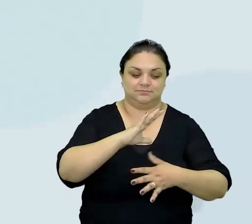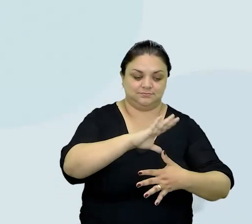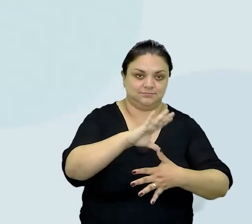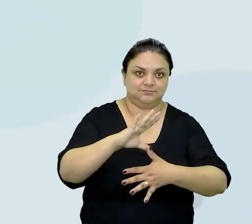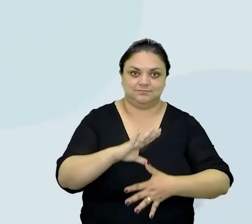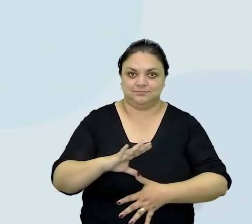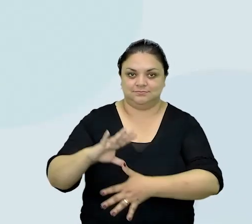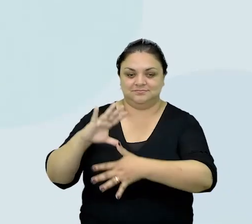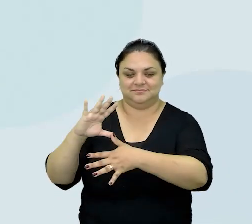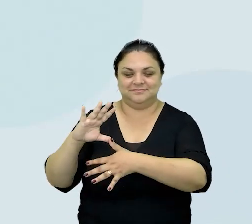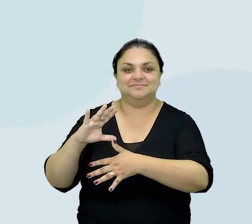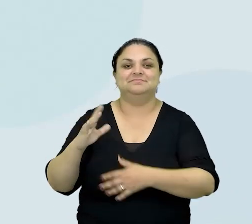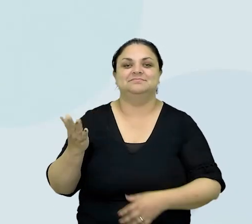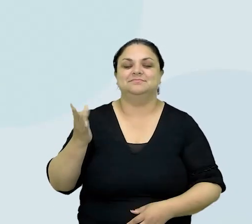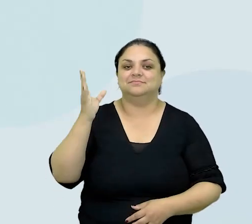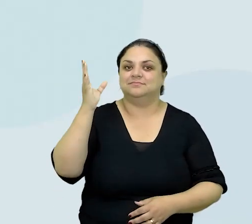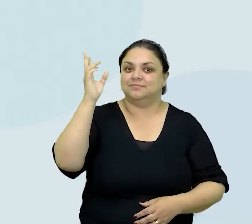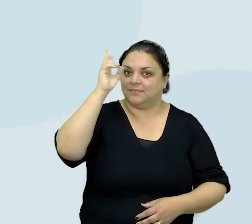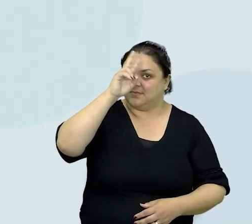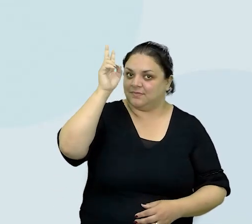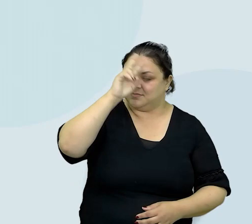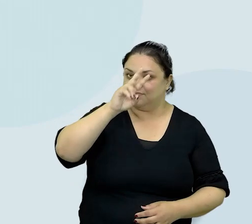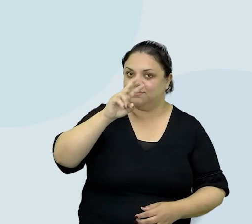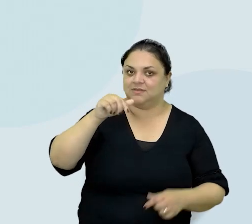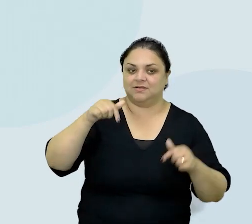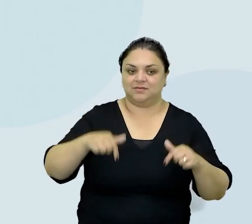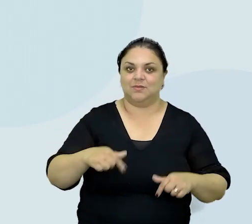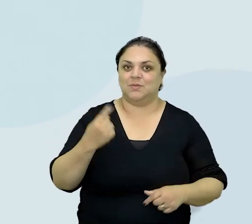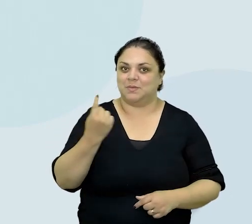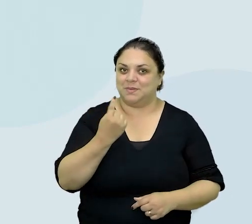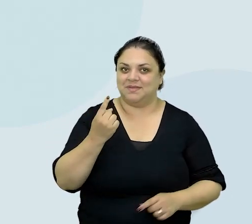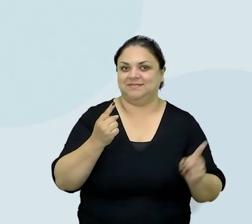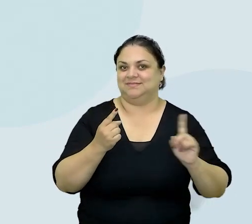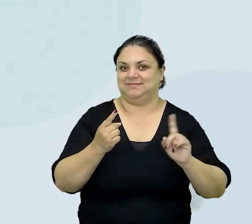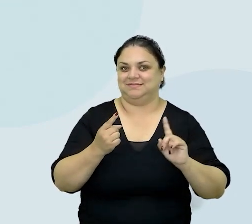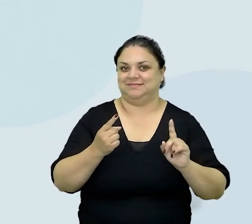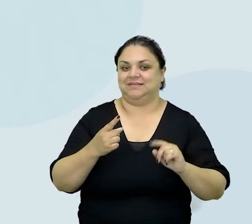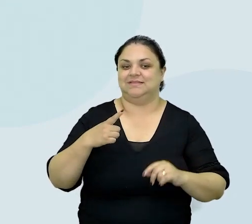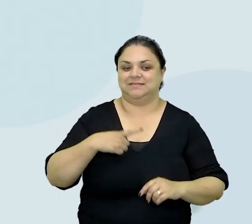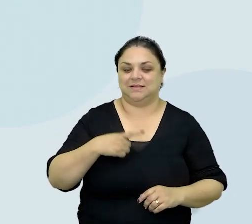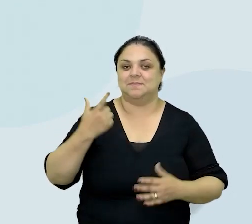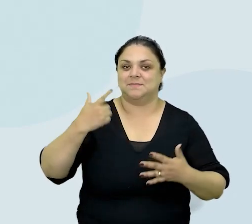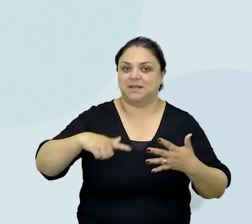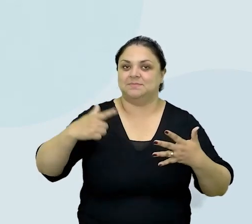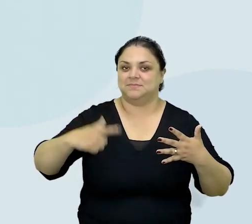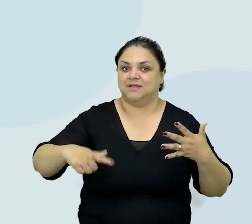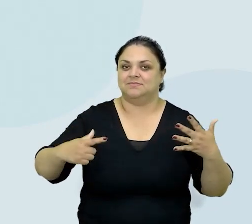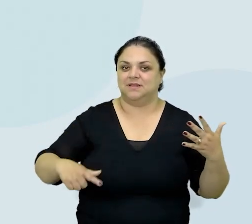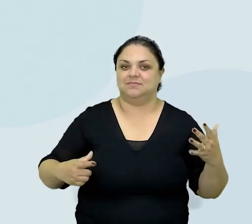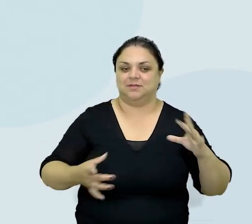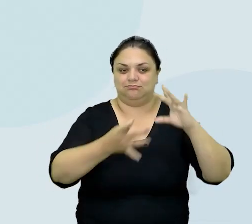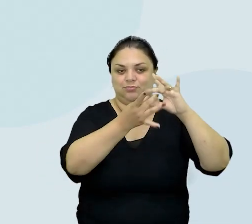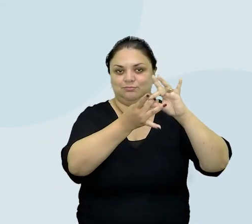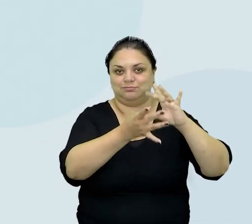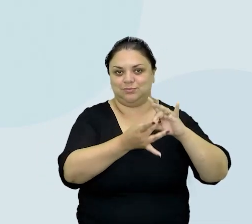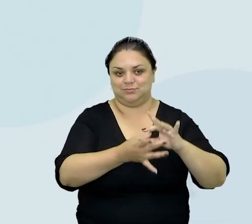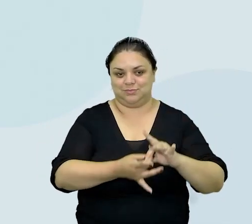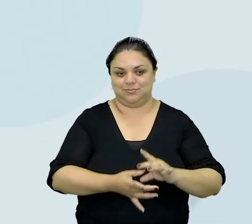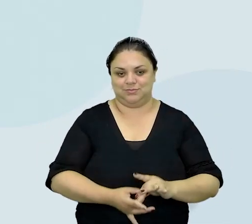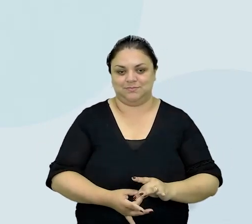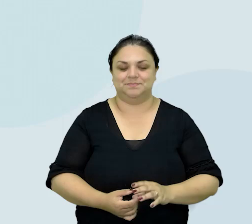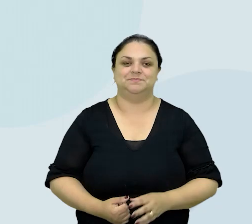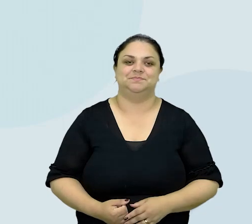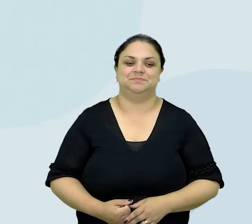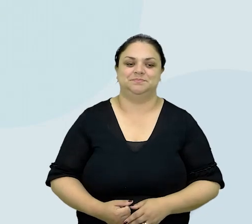Espaço Geográfico, mas vocês precisam lembrar que nós não estamos sozinhos, nós temos outros componentes que são integrados. Então, nós